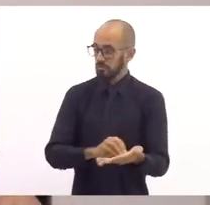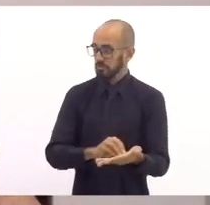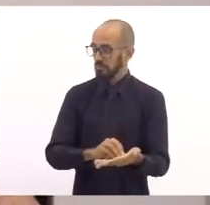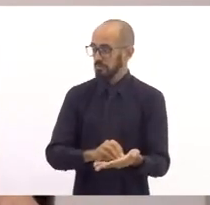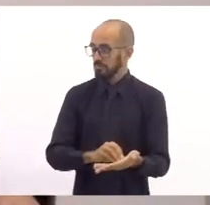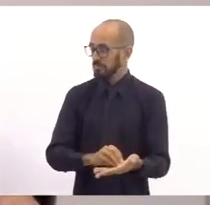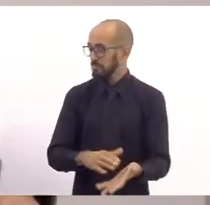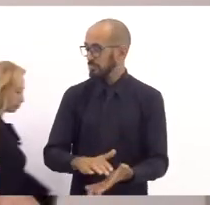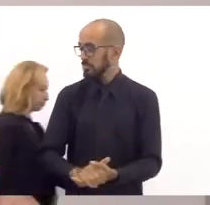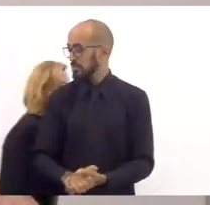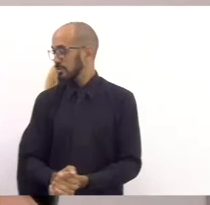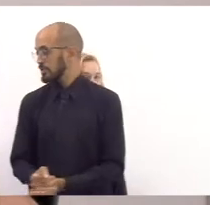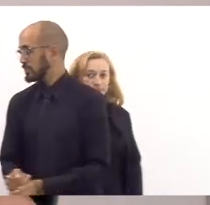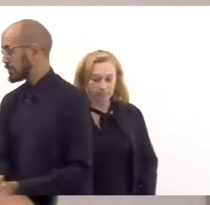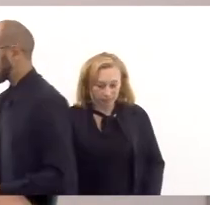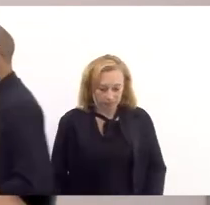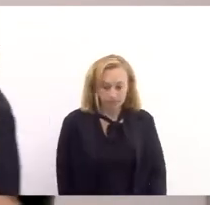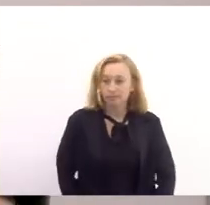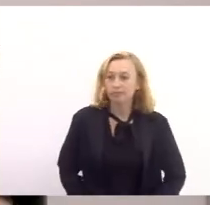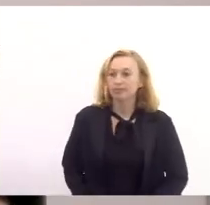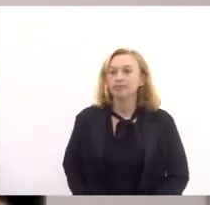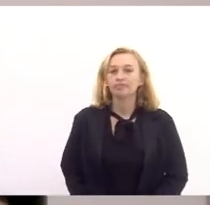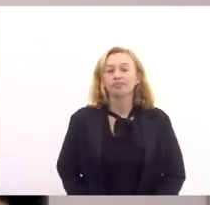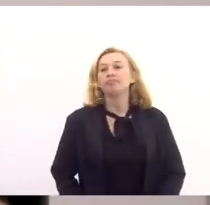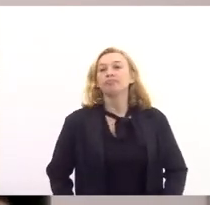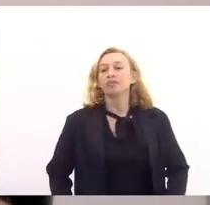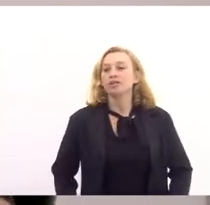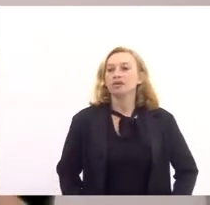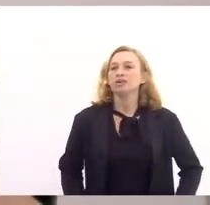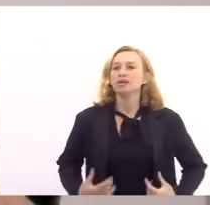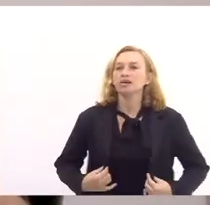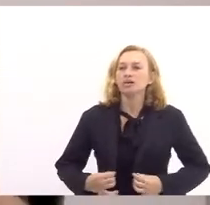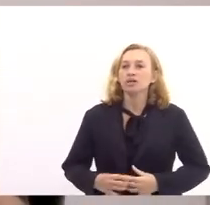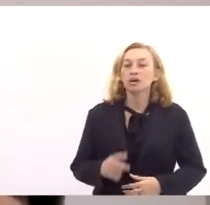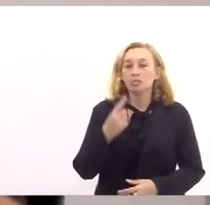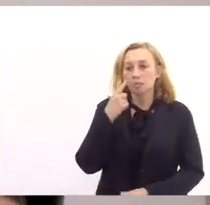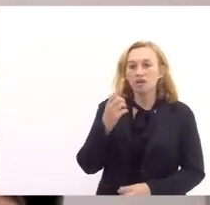E que a senhora possa requisitar